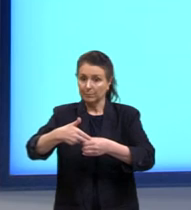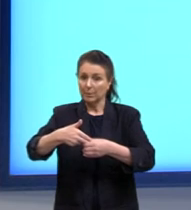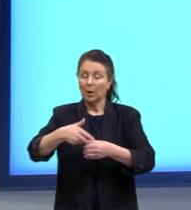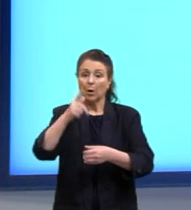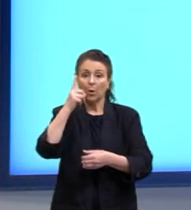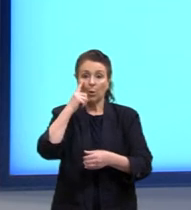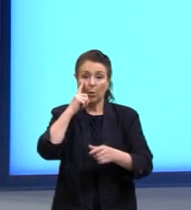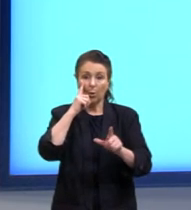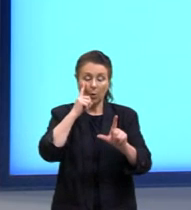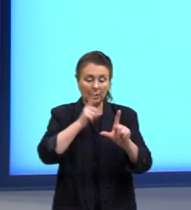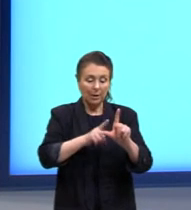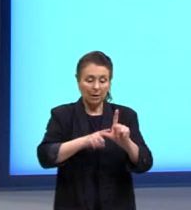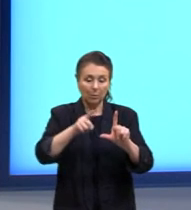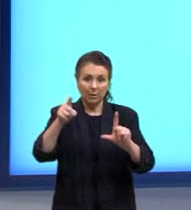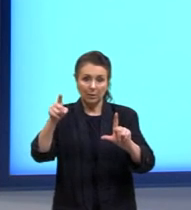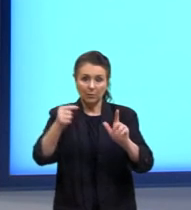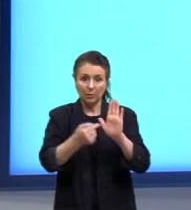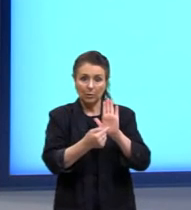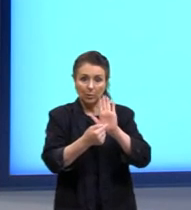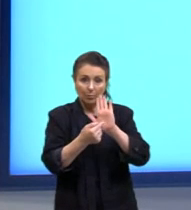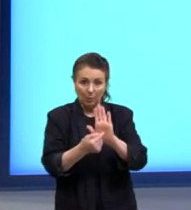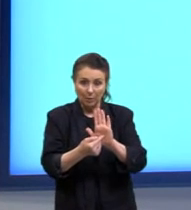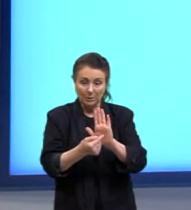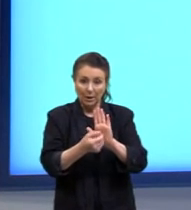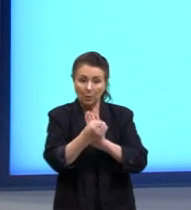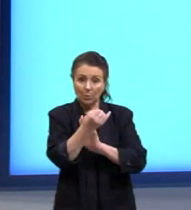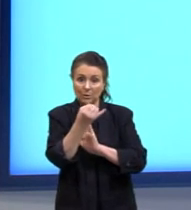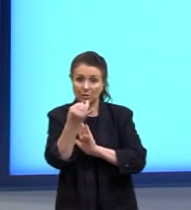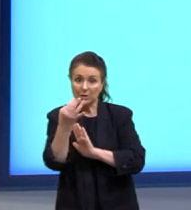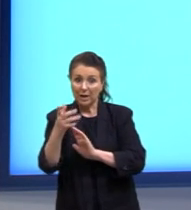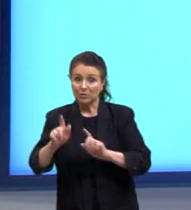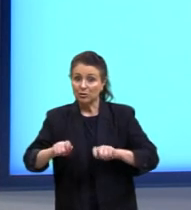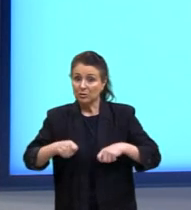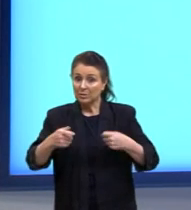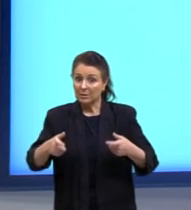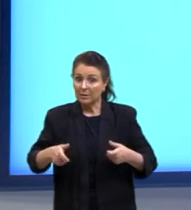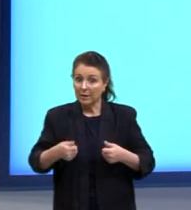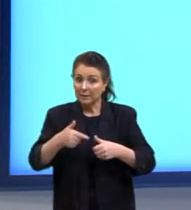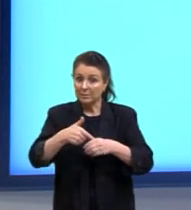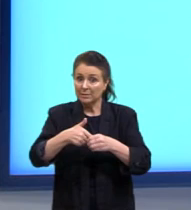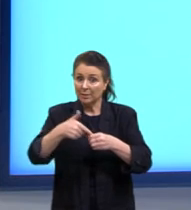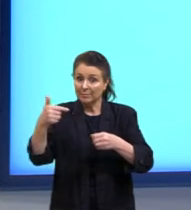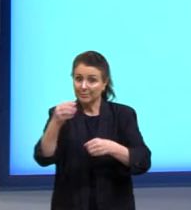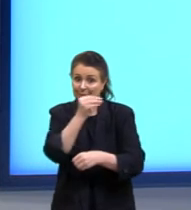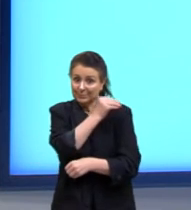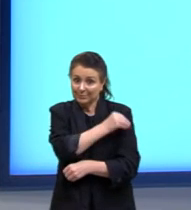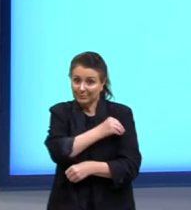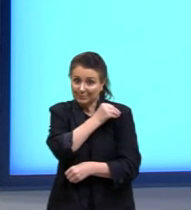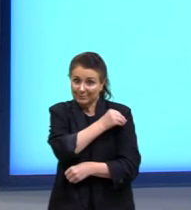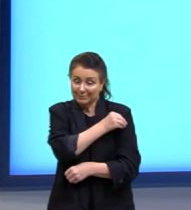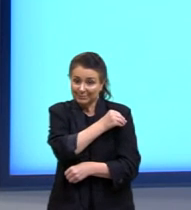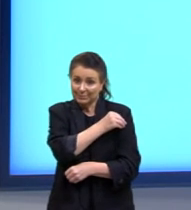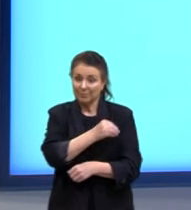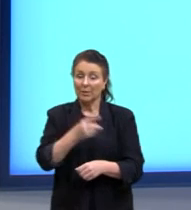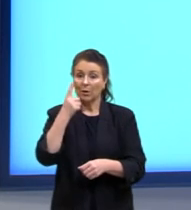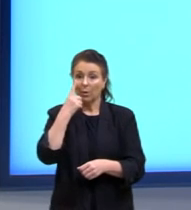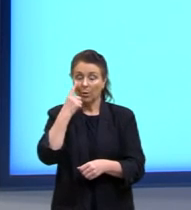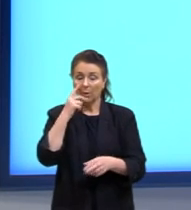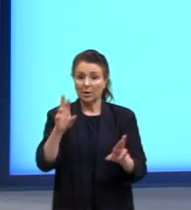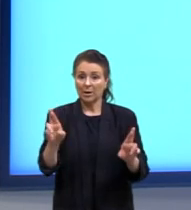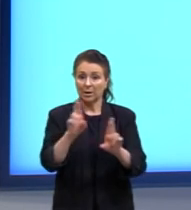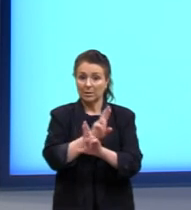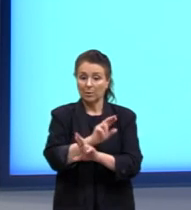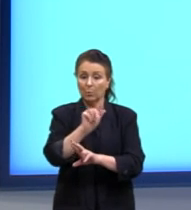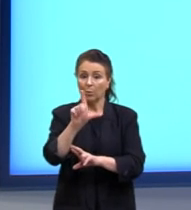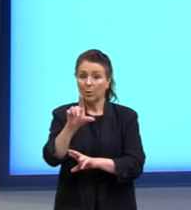apresenta o rendimento médio dos carros populares então aqui a gente tem a relação ali o litro